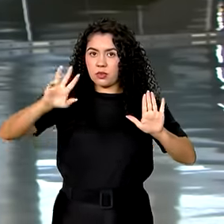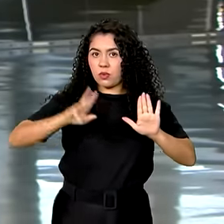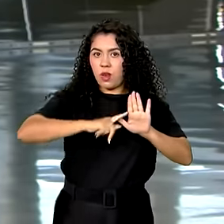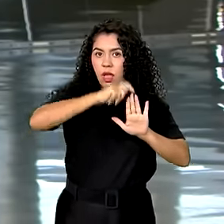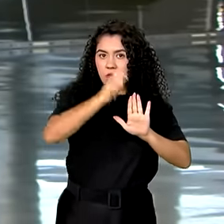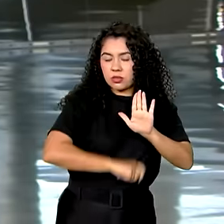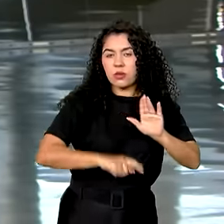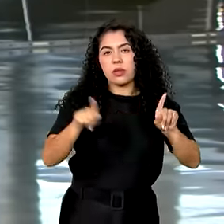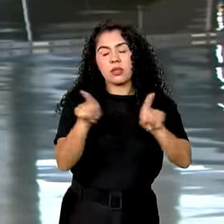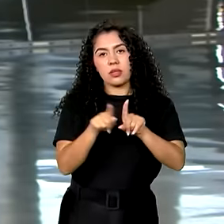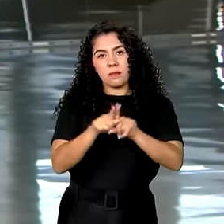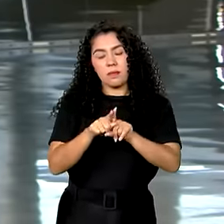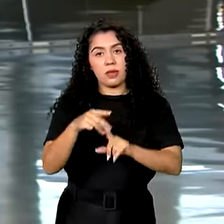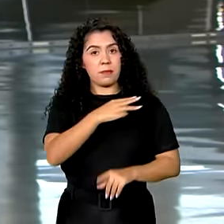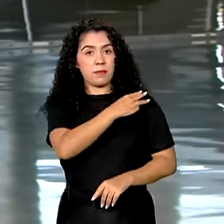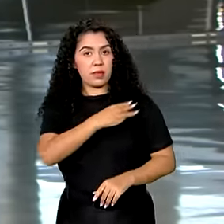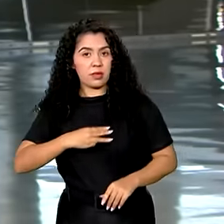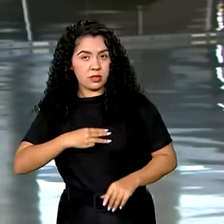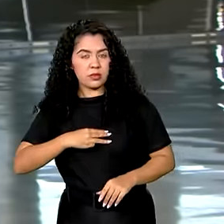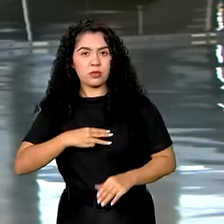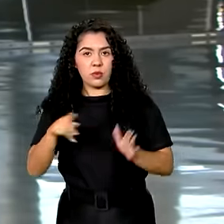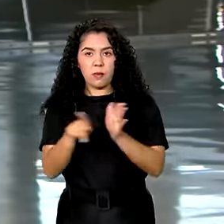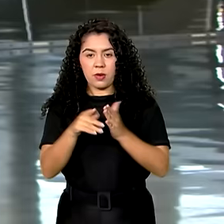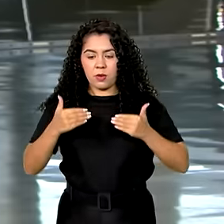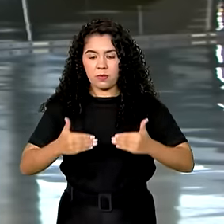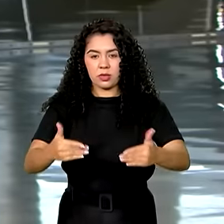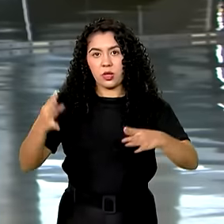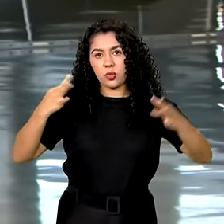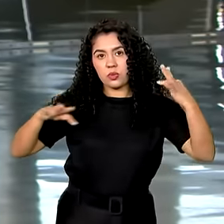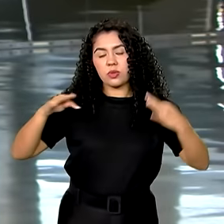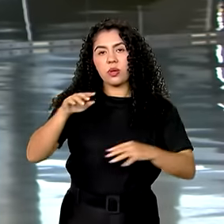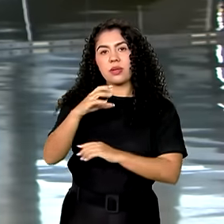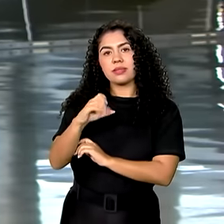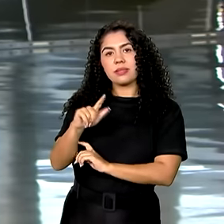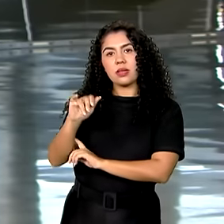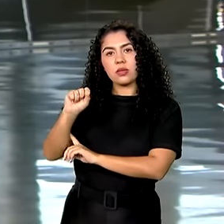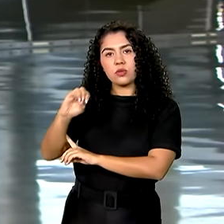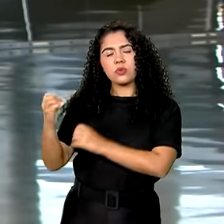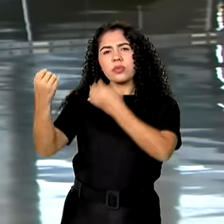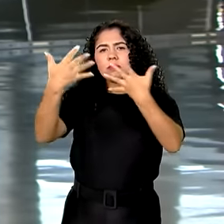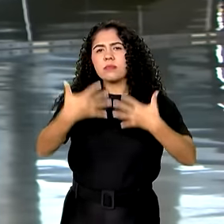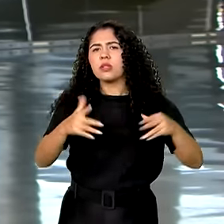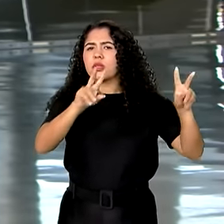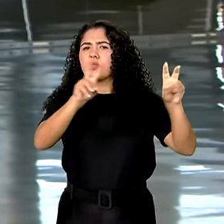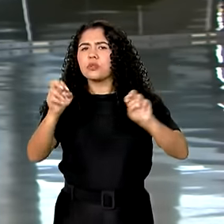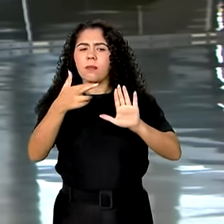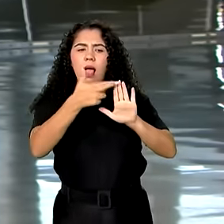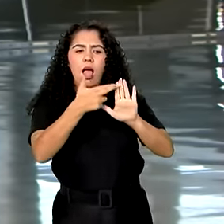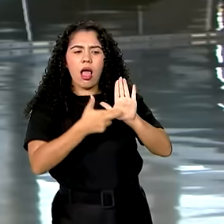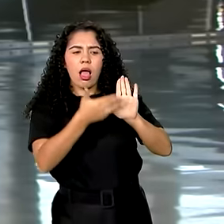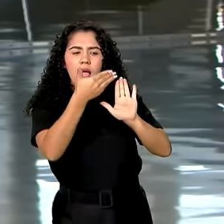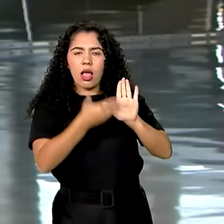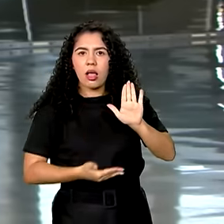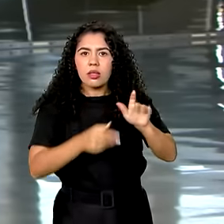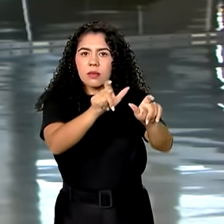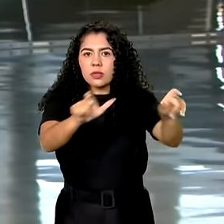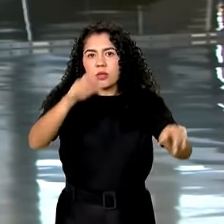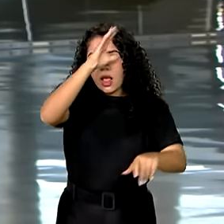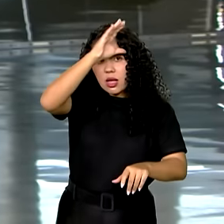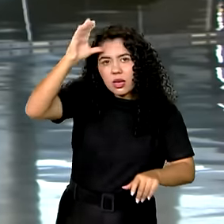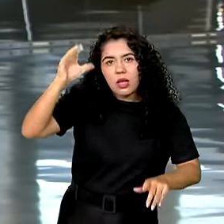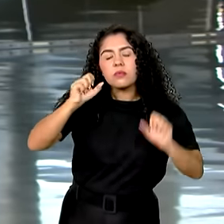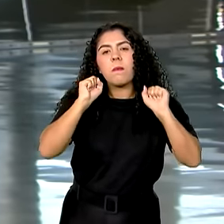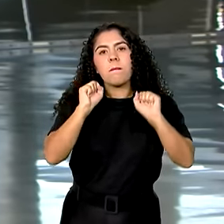do Turismo, Celso Sabino, prevê regras para que os clientes prejudicados possam remarcar ou receber de volta